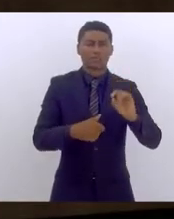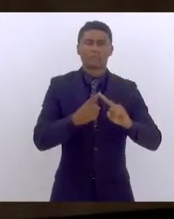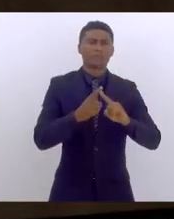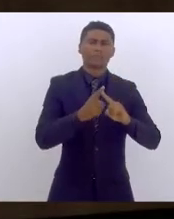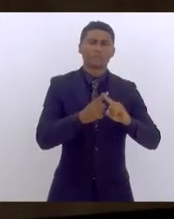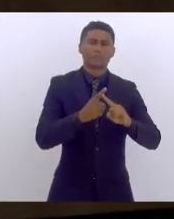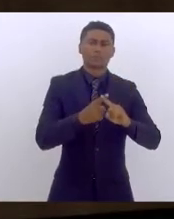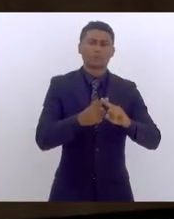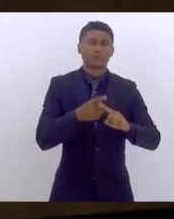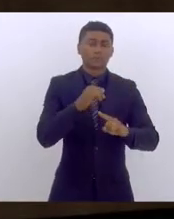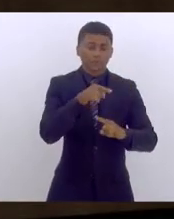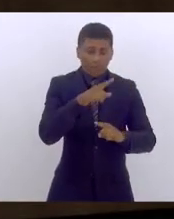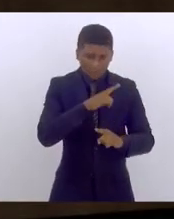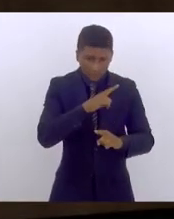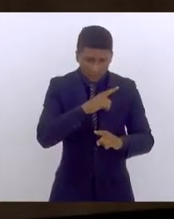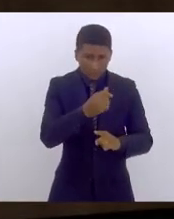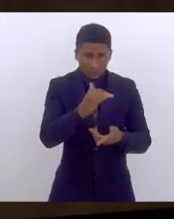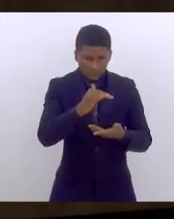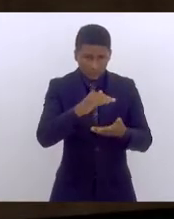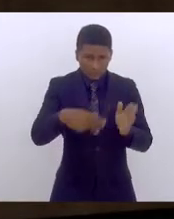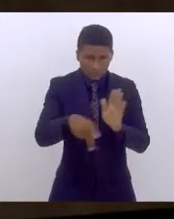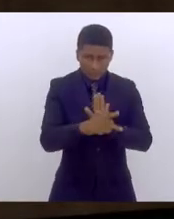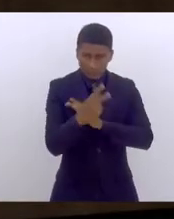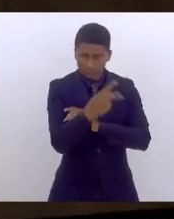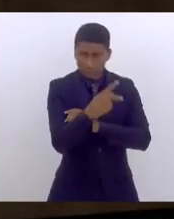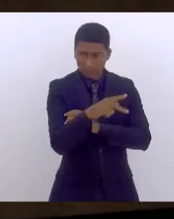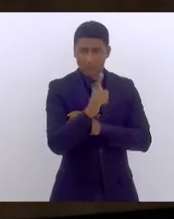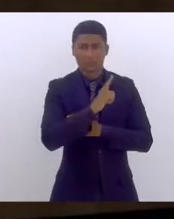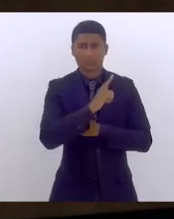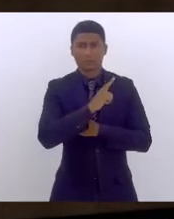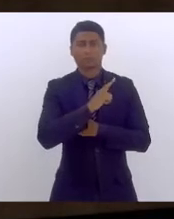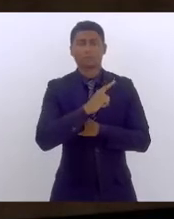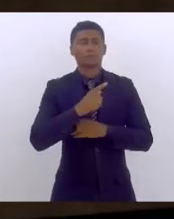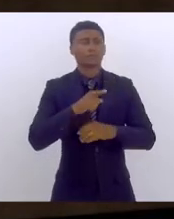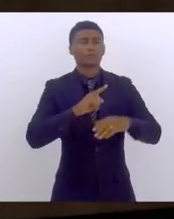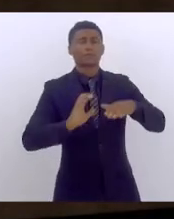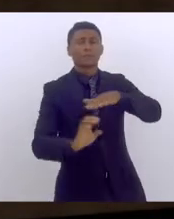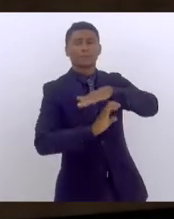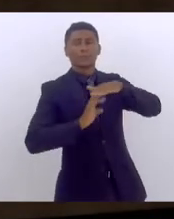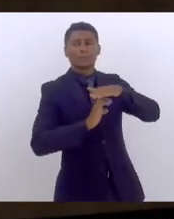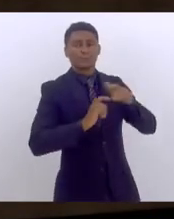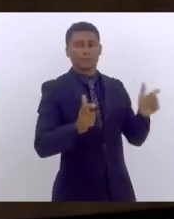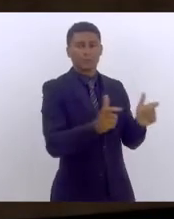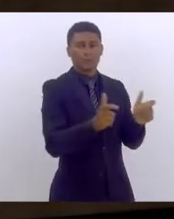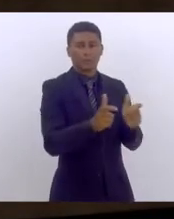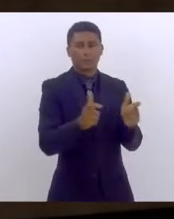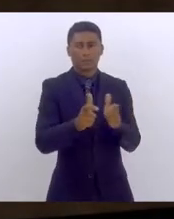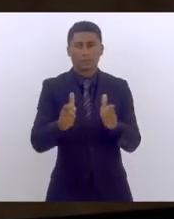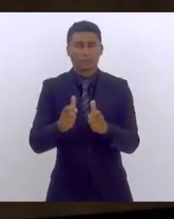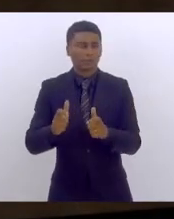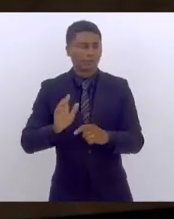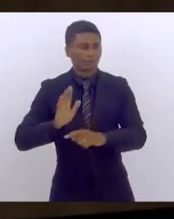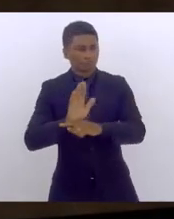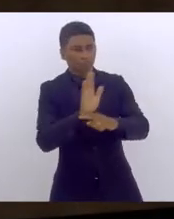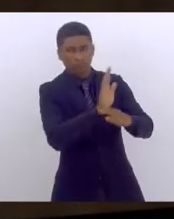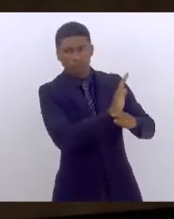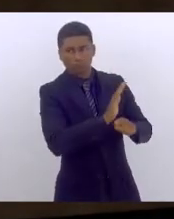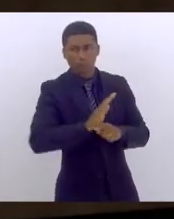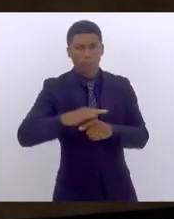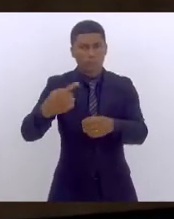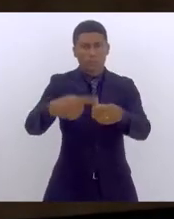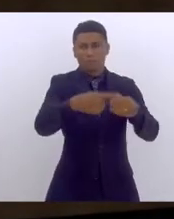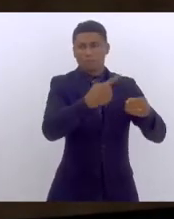Se tem um fundo específico que é para ajudar as pequenas empresas nos 92